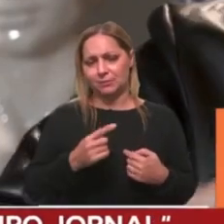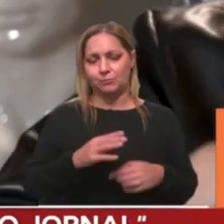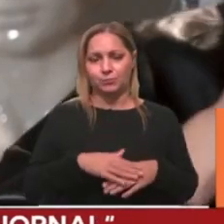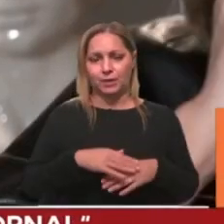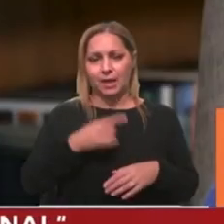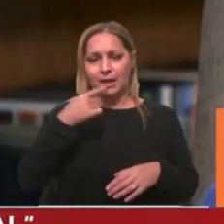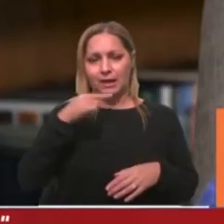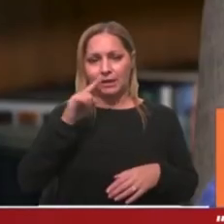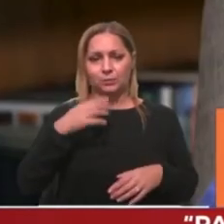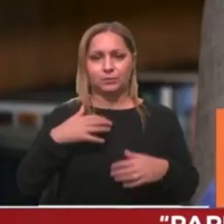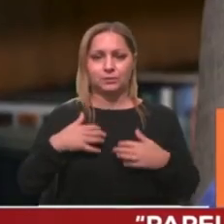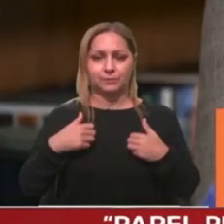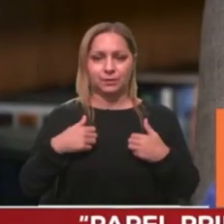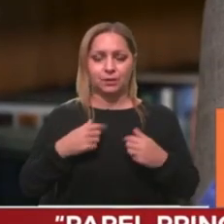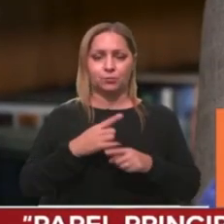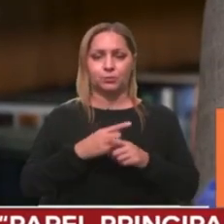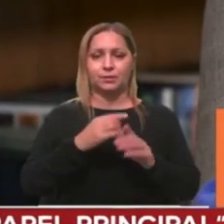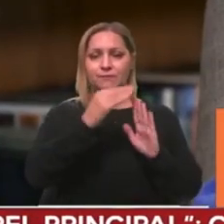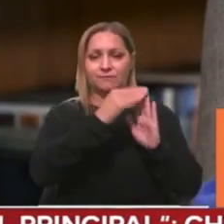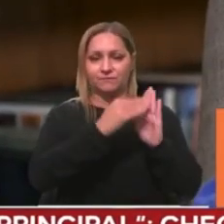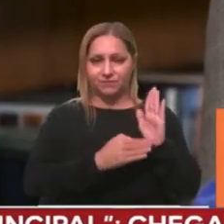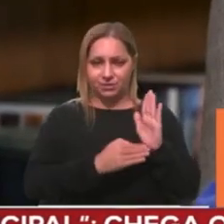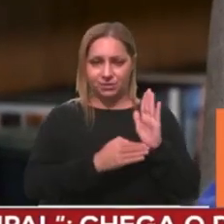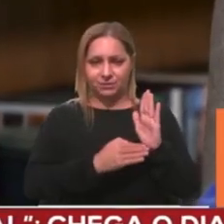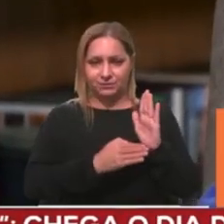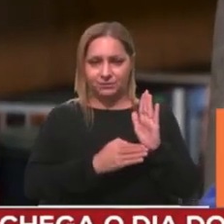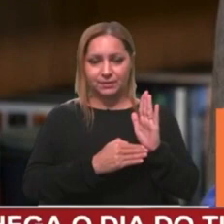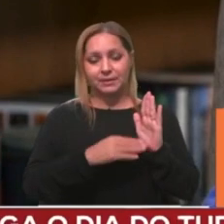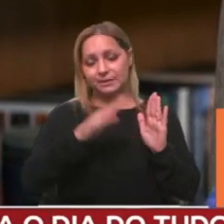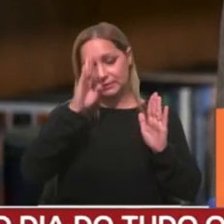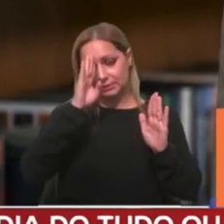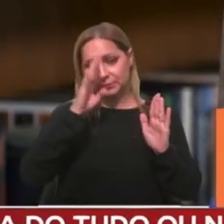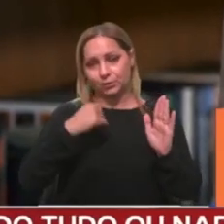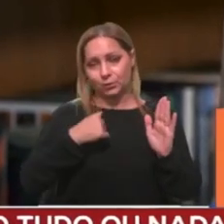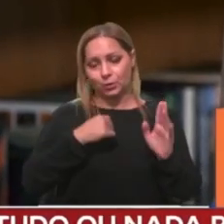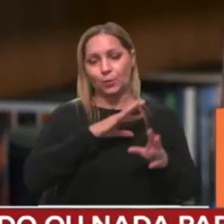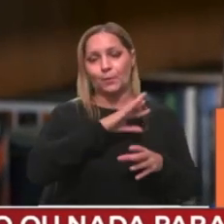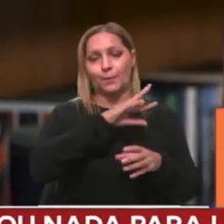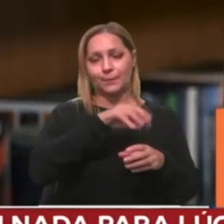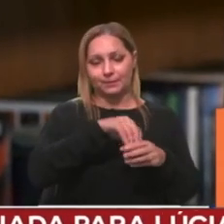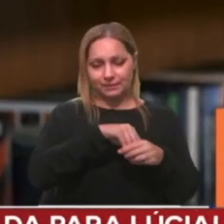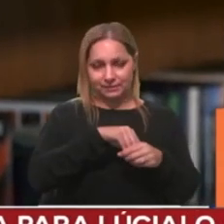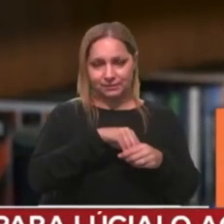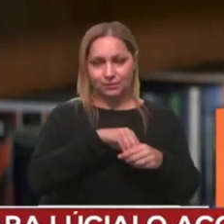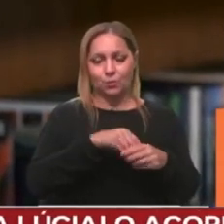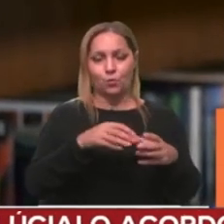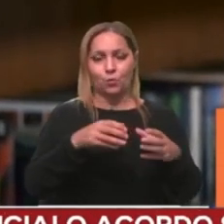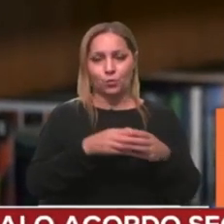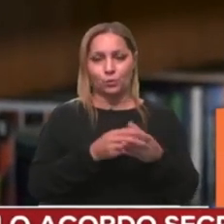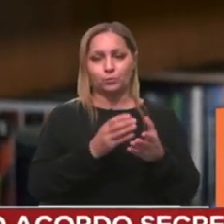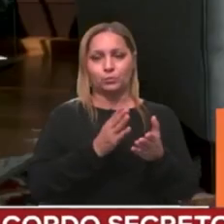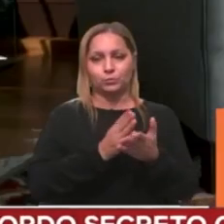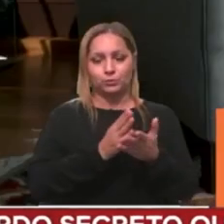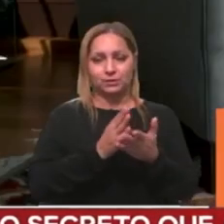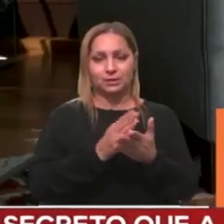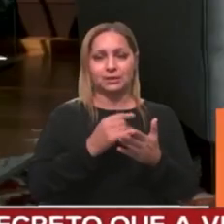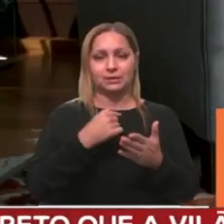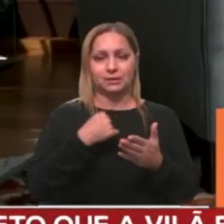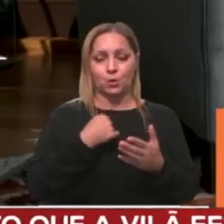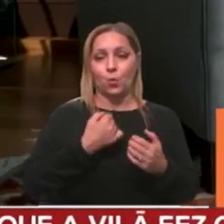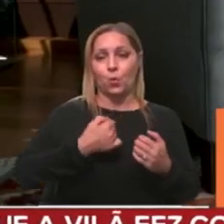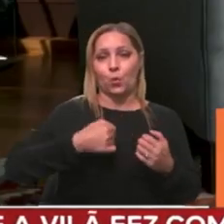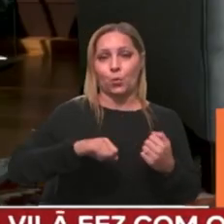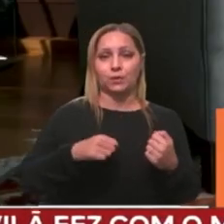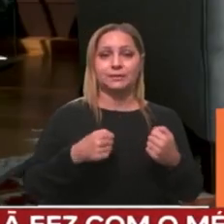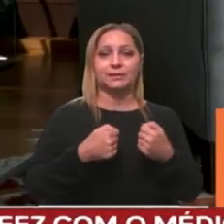bo Calhau porque eles sabiam tinham a minha ficha toda do movimento estudantil e das intervenções que eu tinha feito contra a guerra Colonial etc e nós